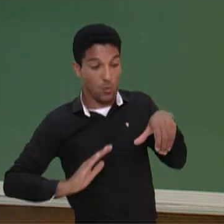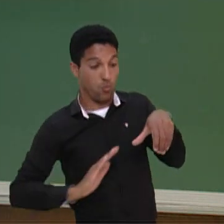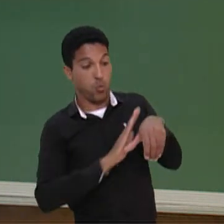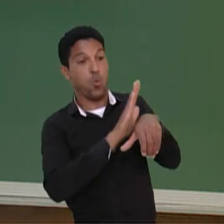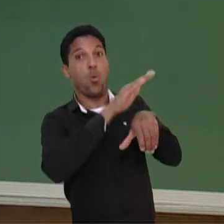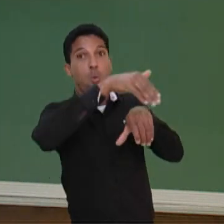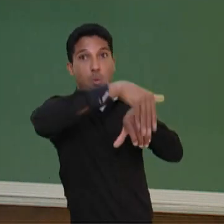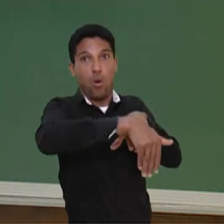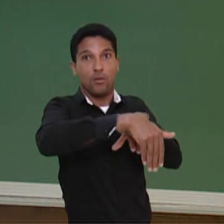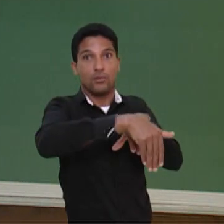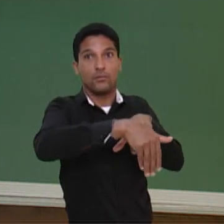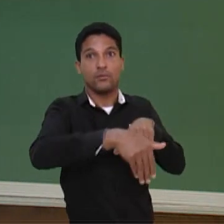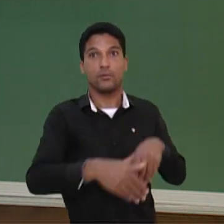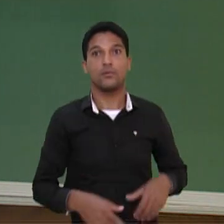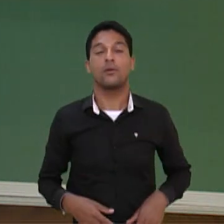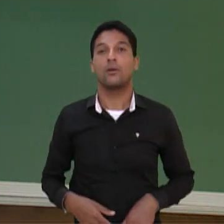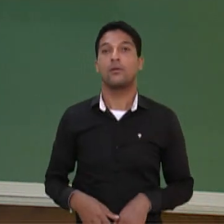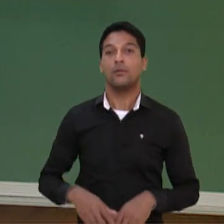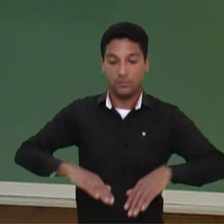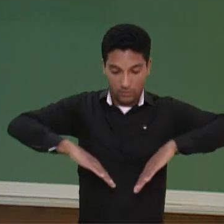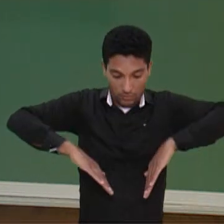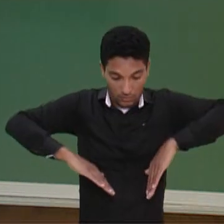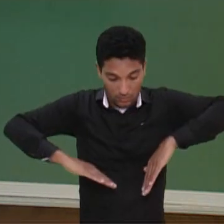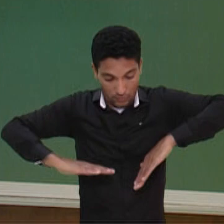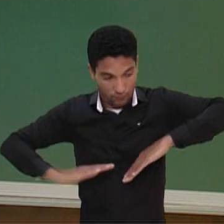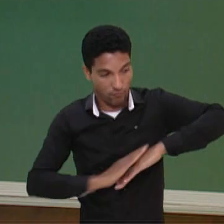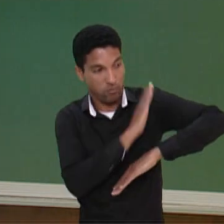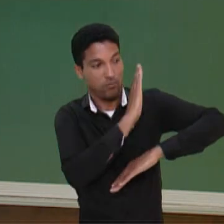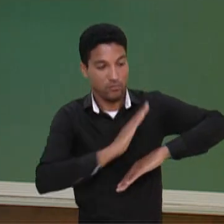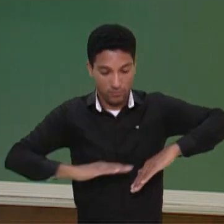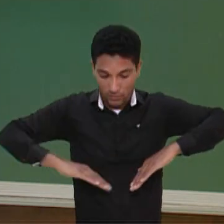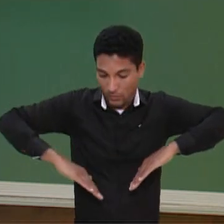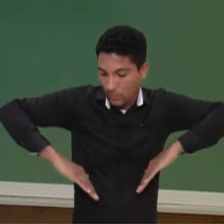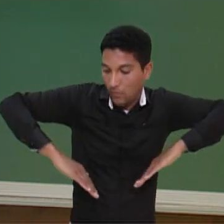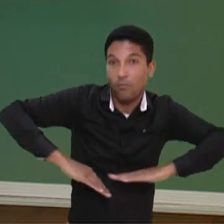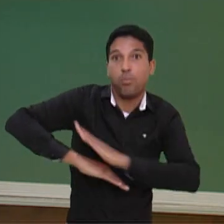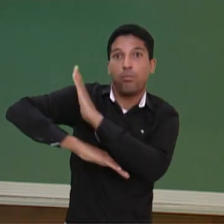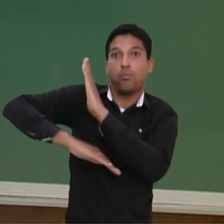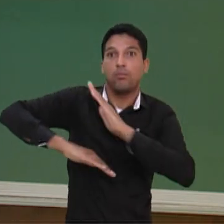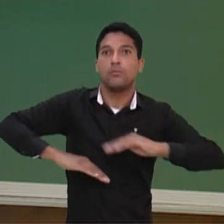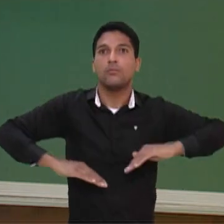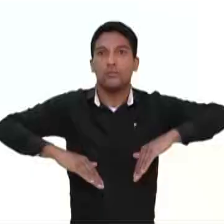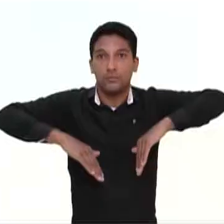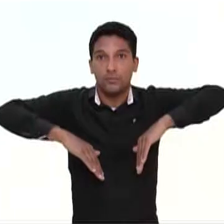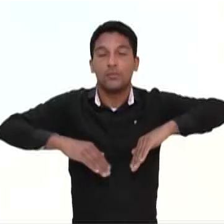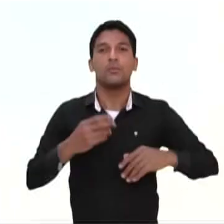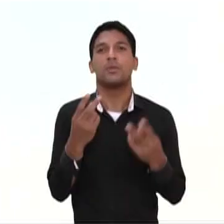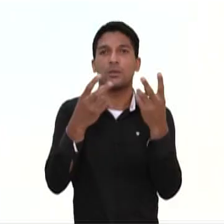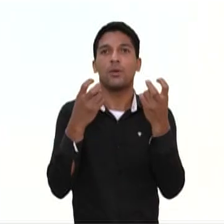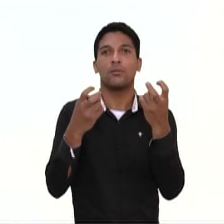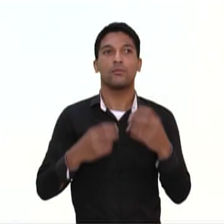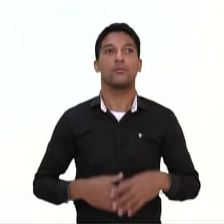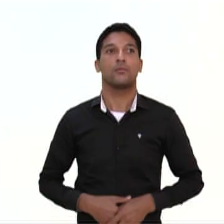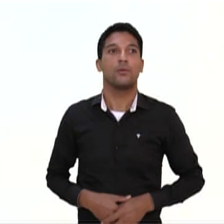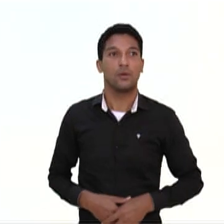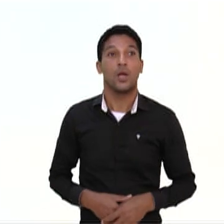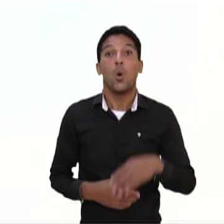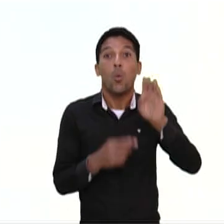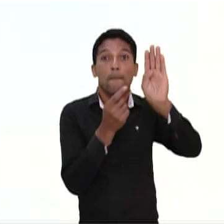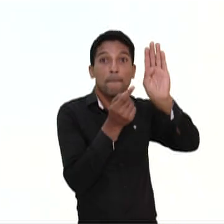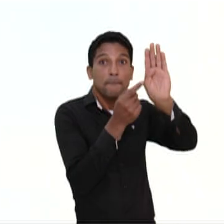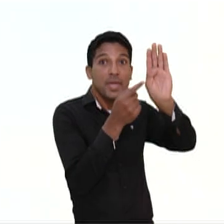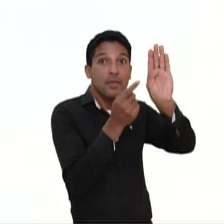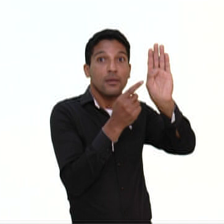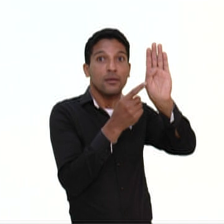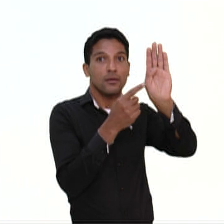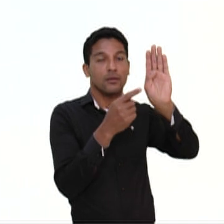ter essa ideia? Olha só. O coeficiente B, cada coeficiente da minha parábola, ele é responsável por um